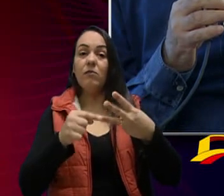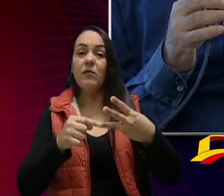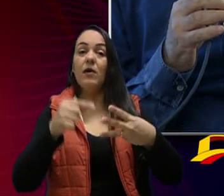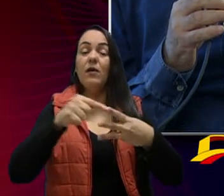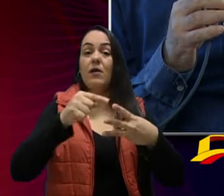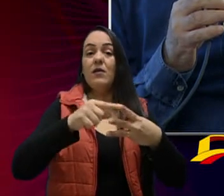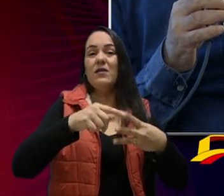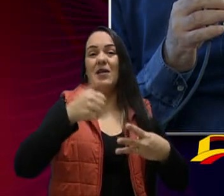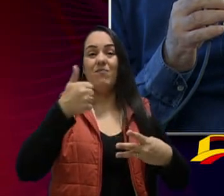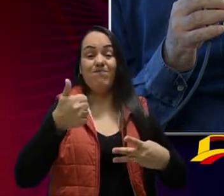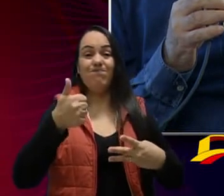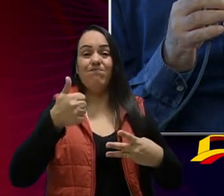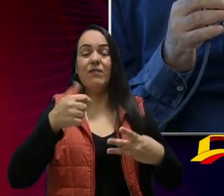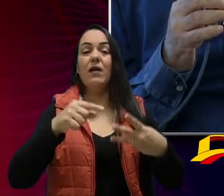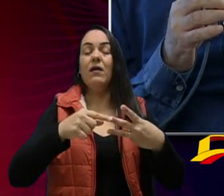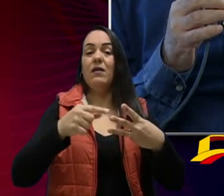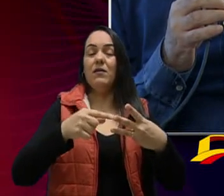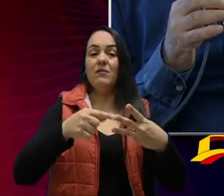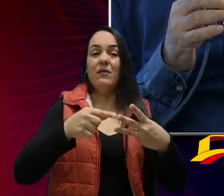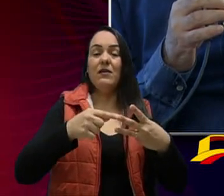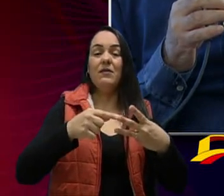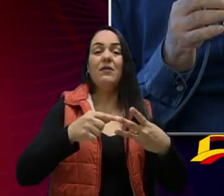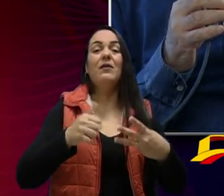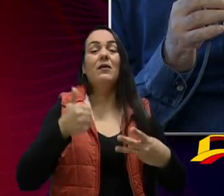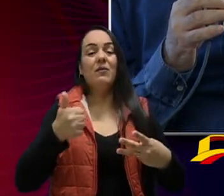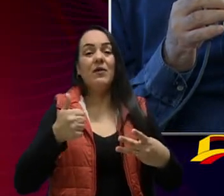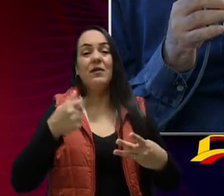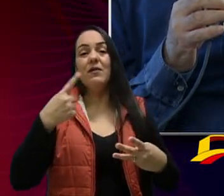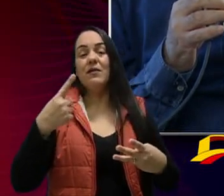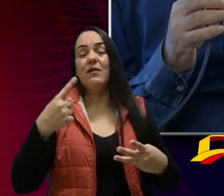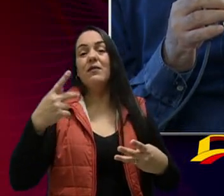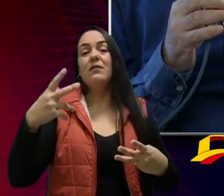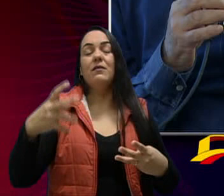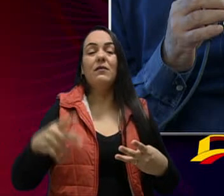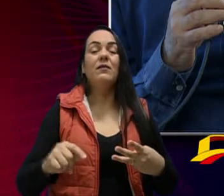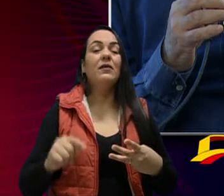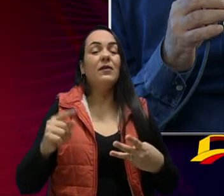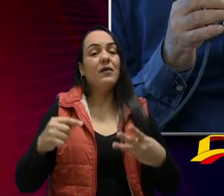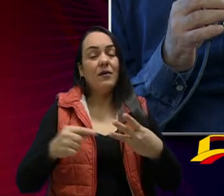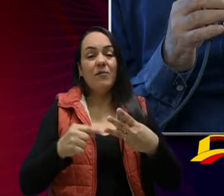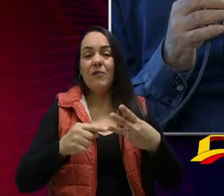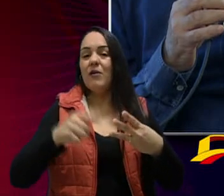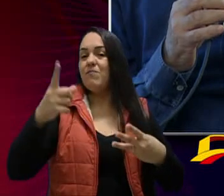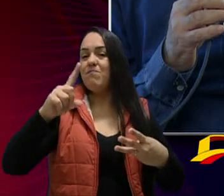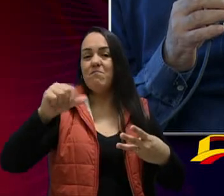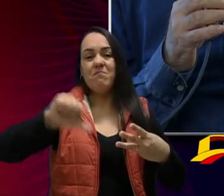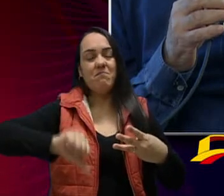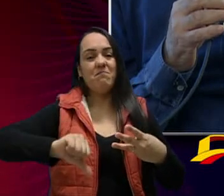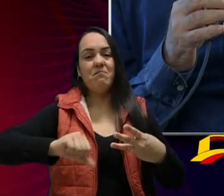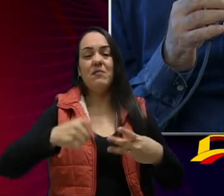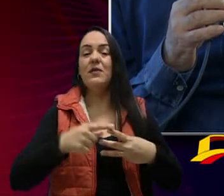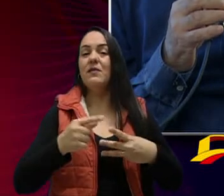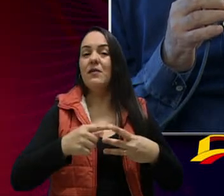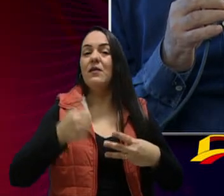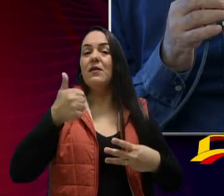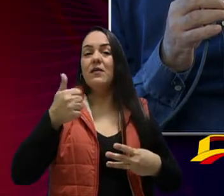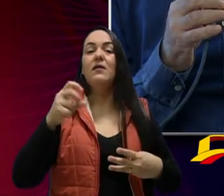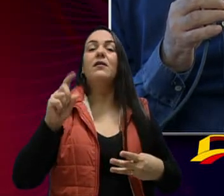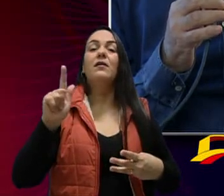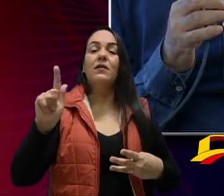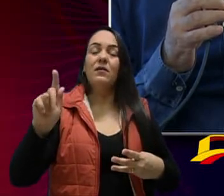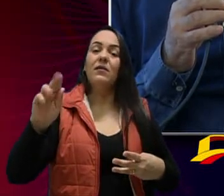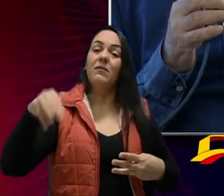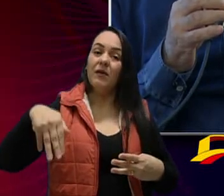ou eles serem positivos porém gm por positivos porém gg ou negativos eles fazem forem positivos porém